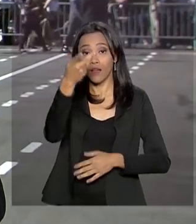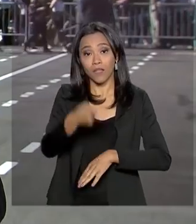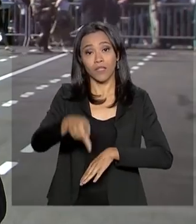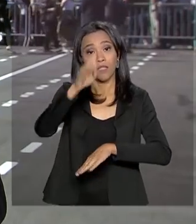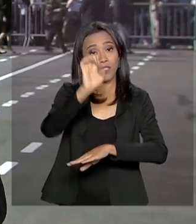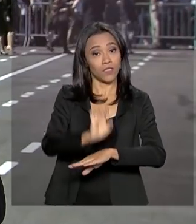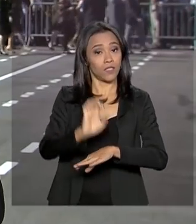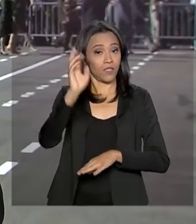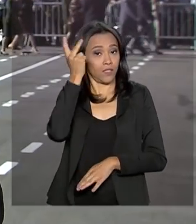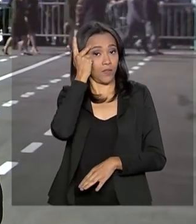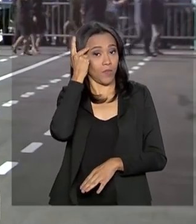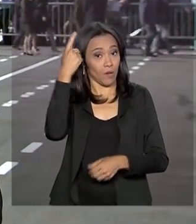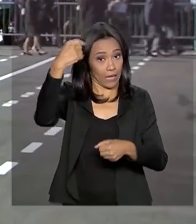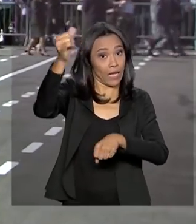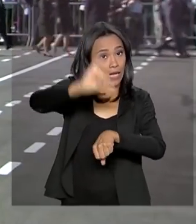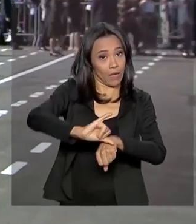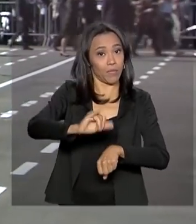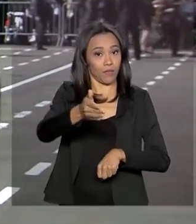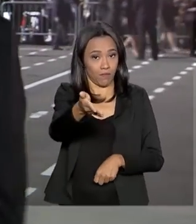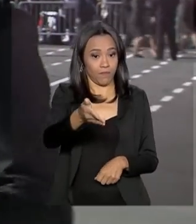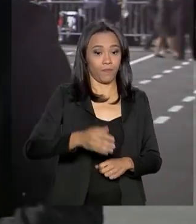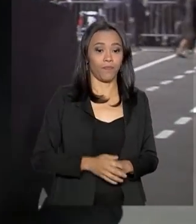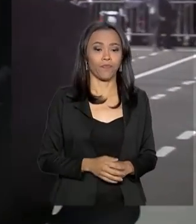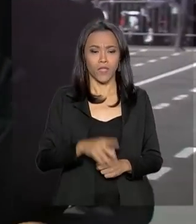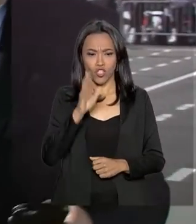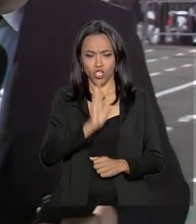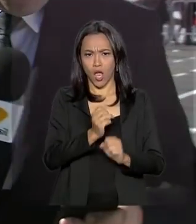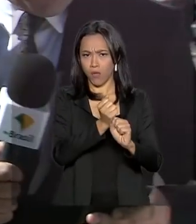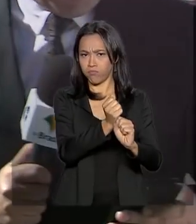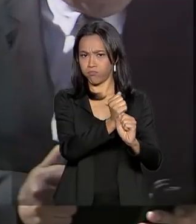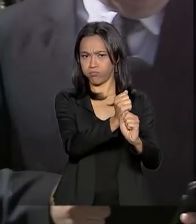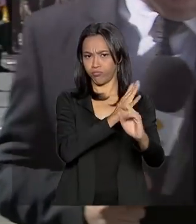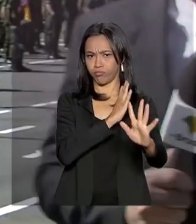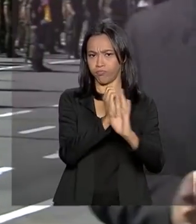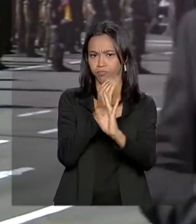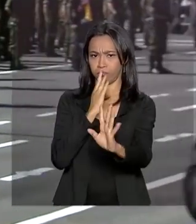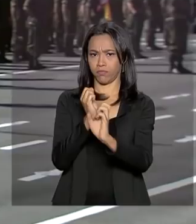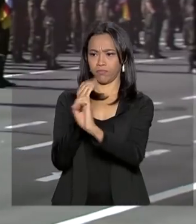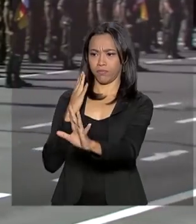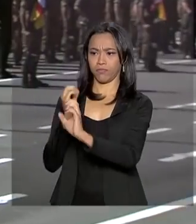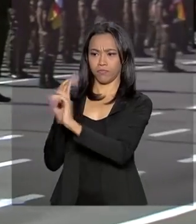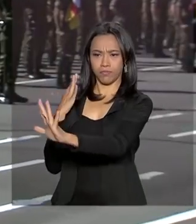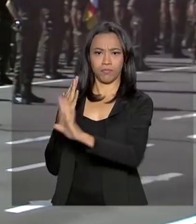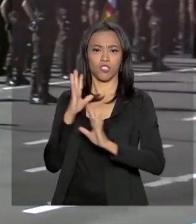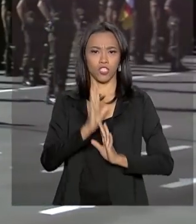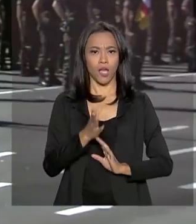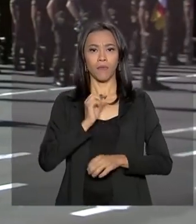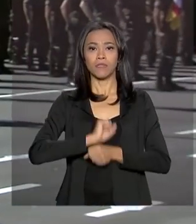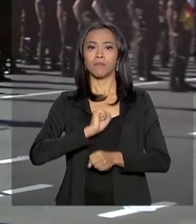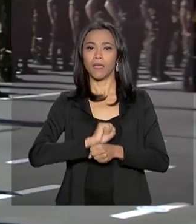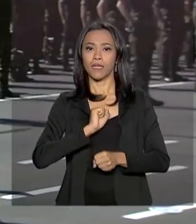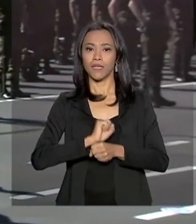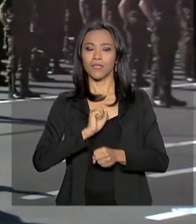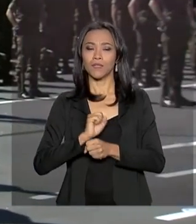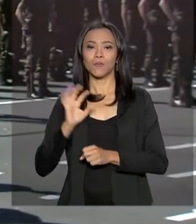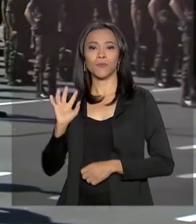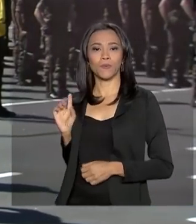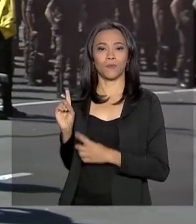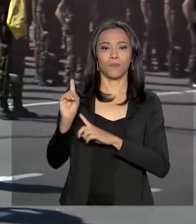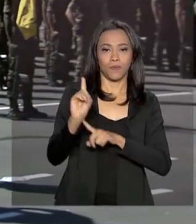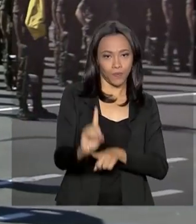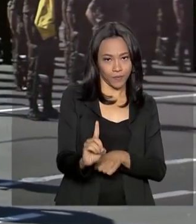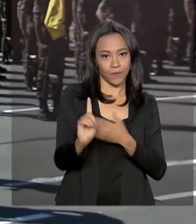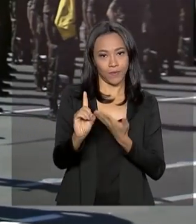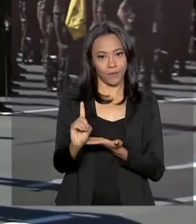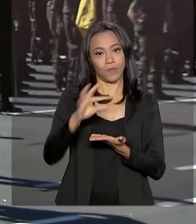na capital paulista. A gente vê aí que as tropas já estão totalmente perfiladas para esta recepção e honras militares ao presidente